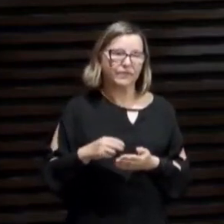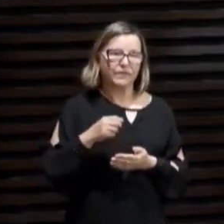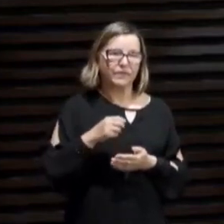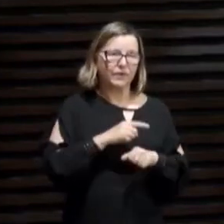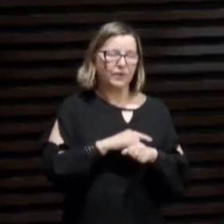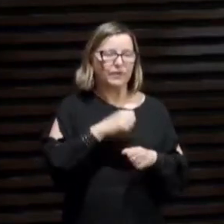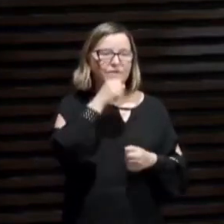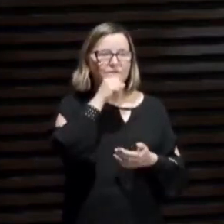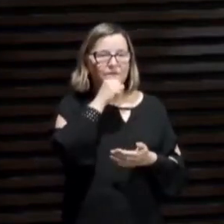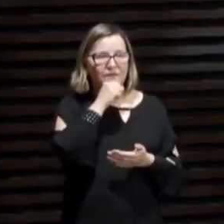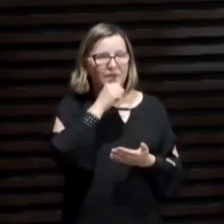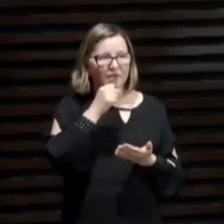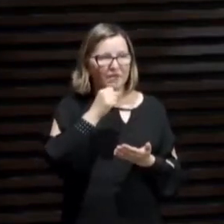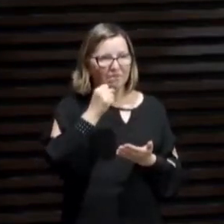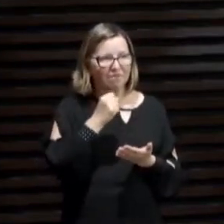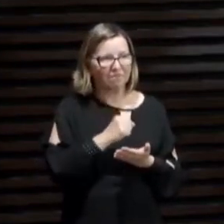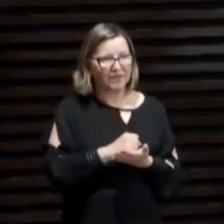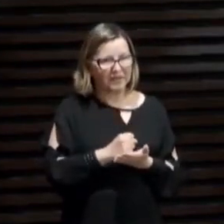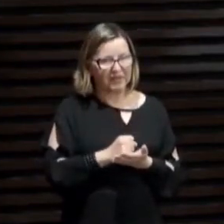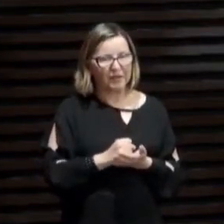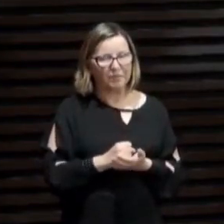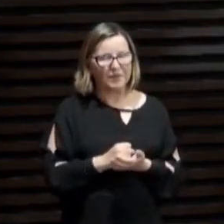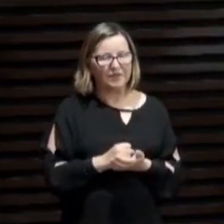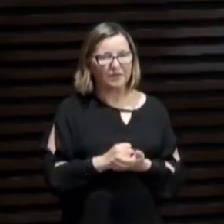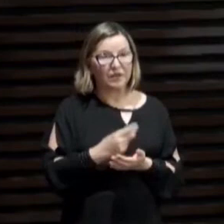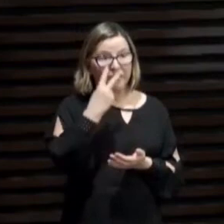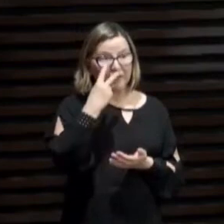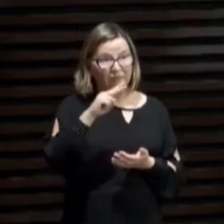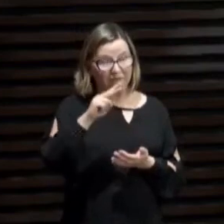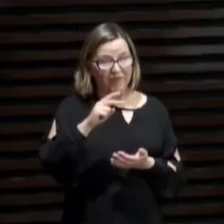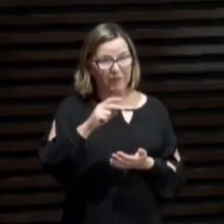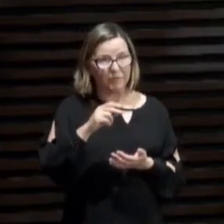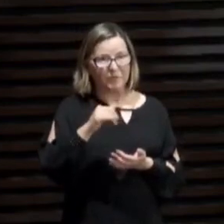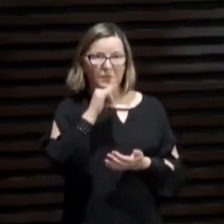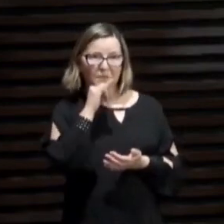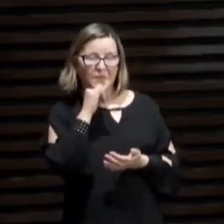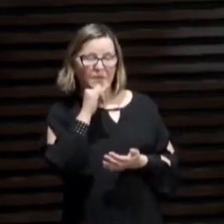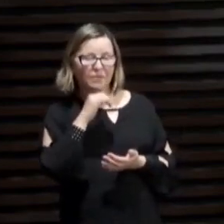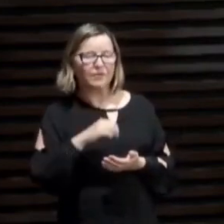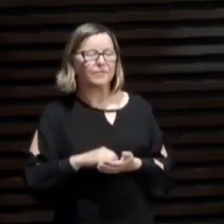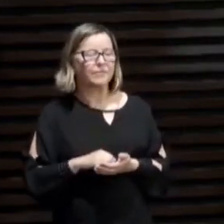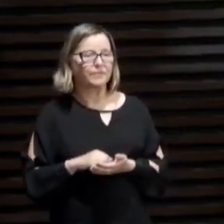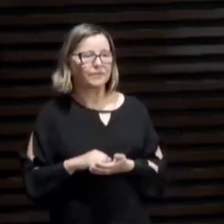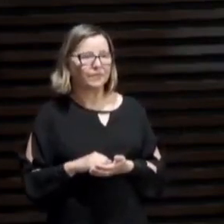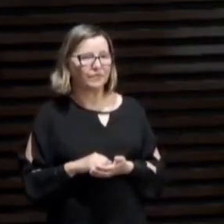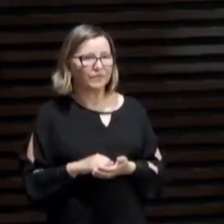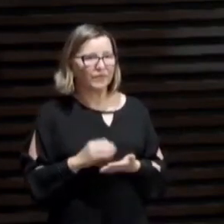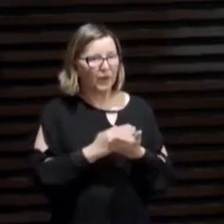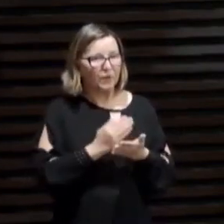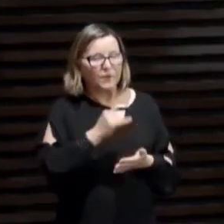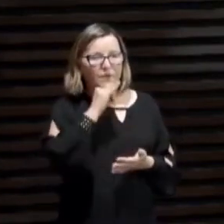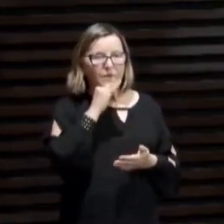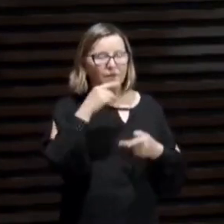Testamento há inúmeros exemplos da unção do Espírito Santo. Alguns exemplos diz assim: